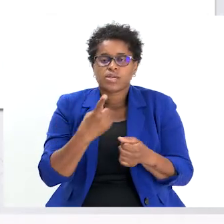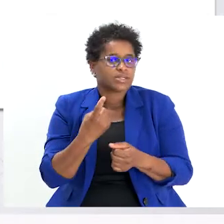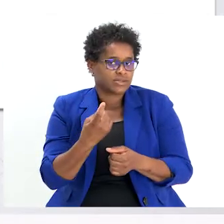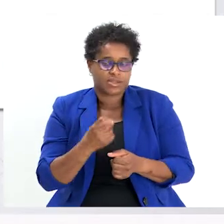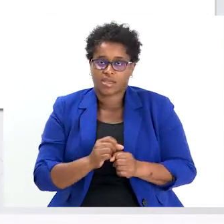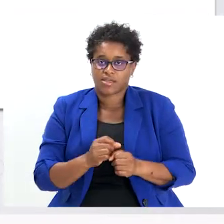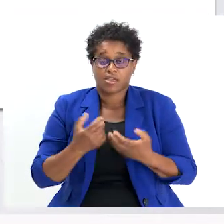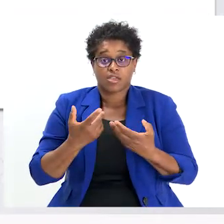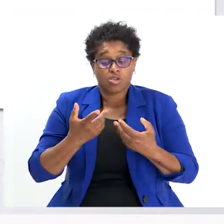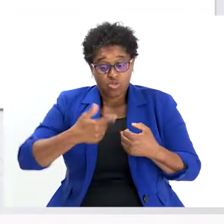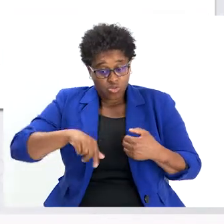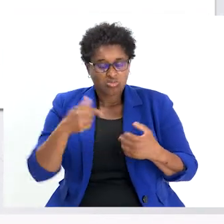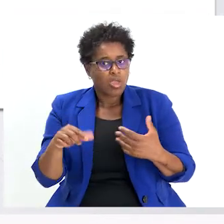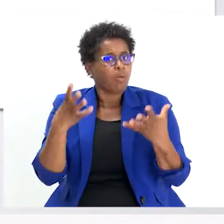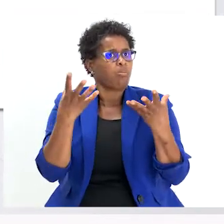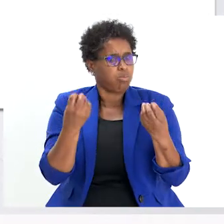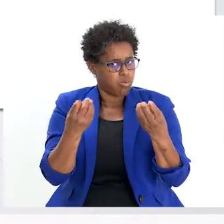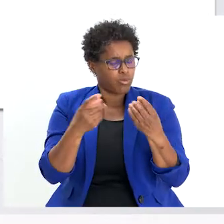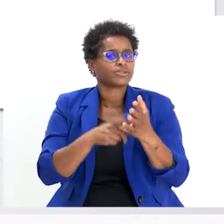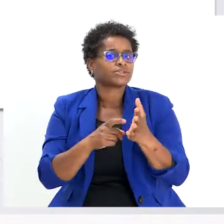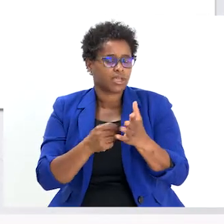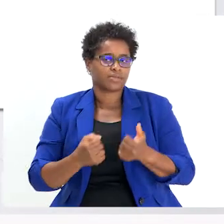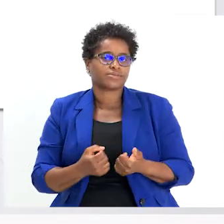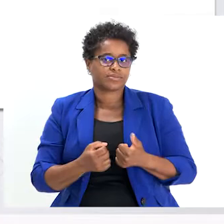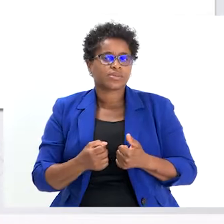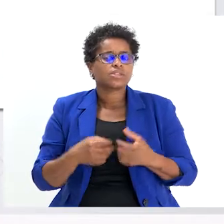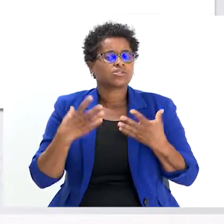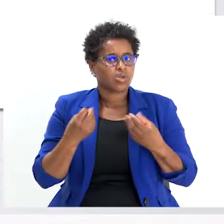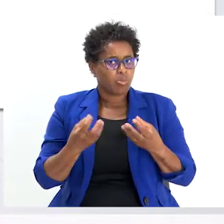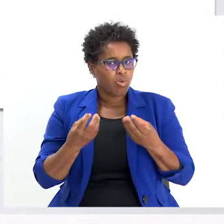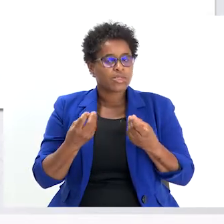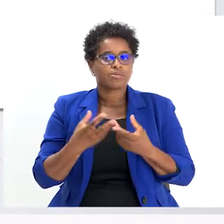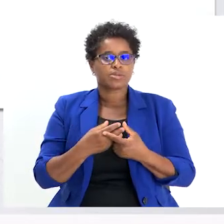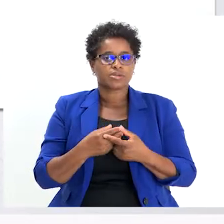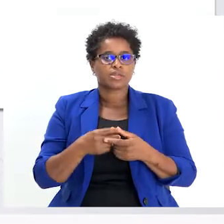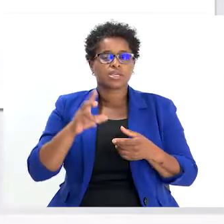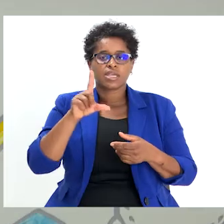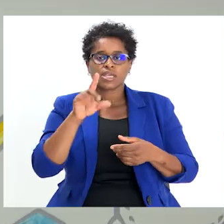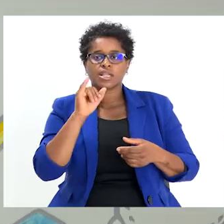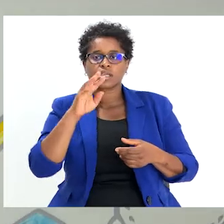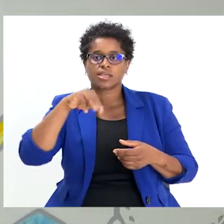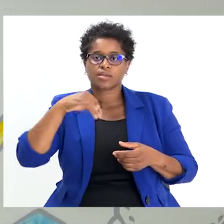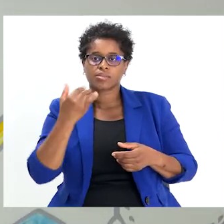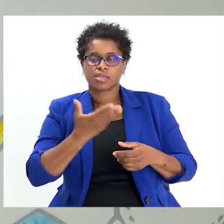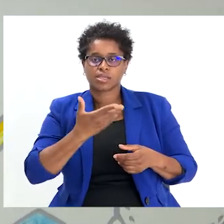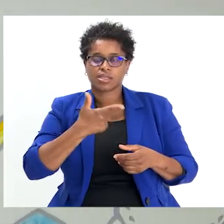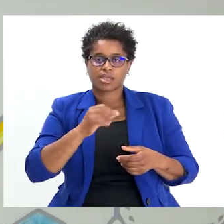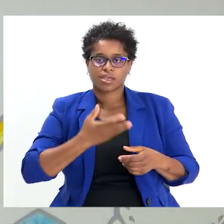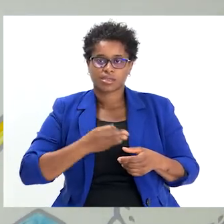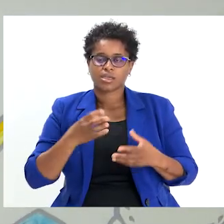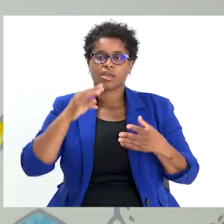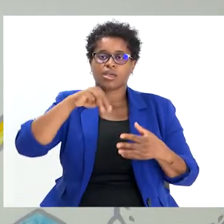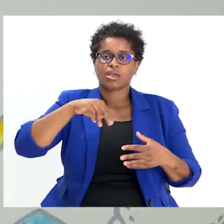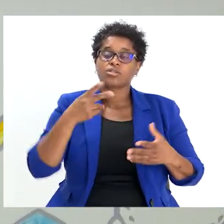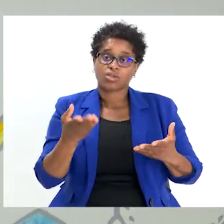necessidade. Nós temos várias necessidades. As necessidades são múltiplas e ilimitadas. Daí a multiplicidade.